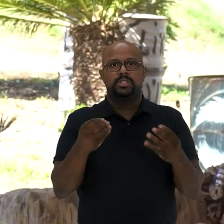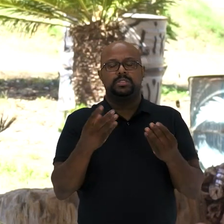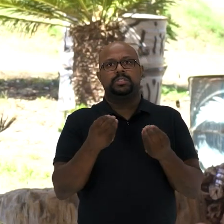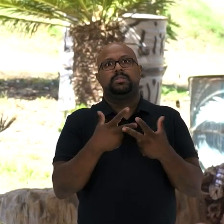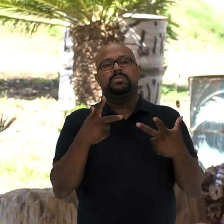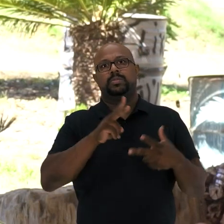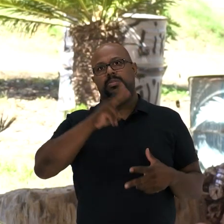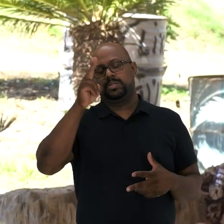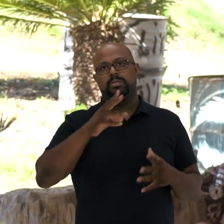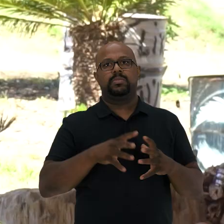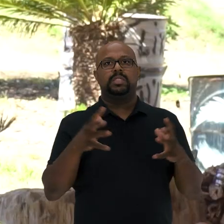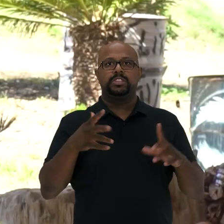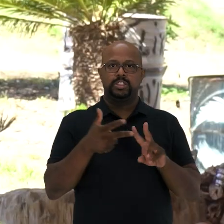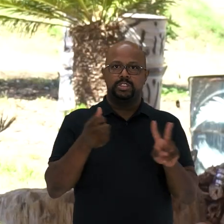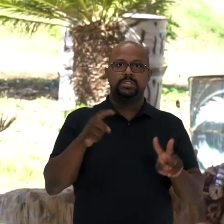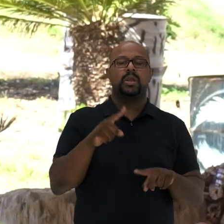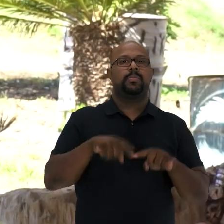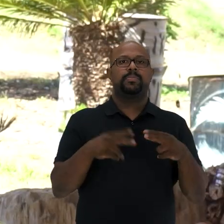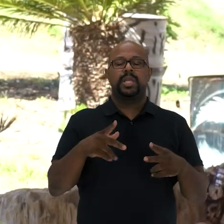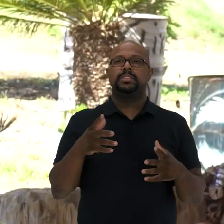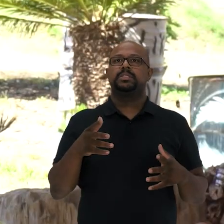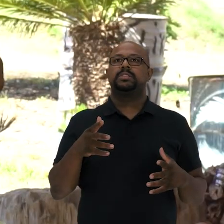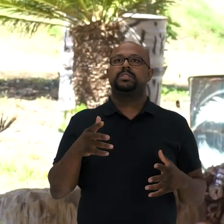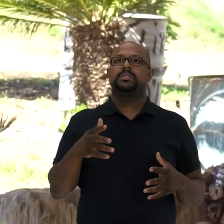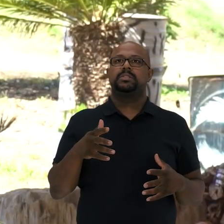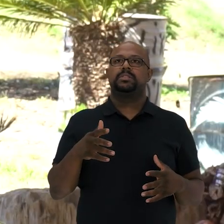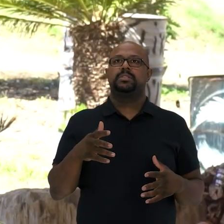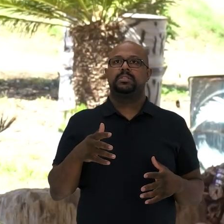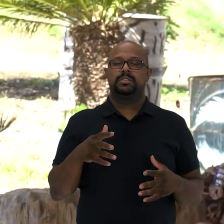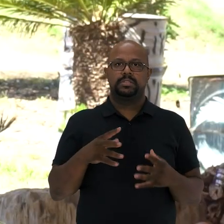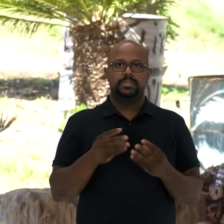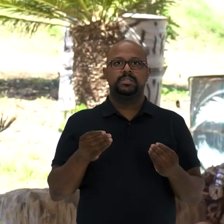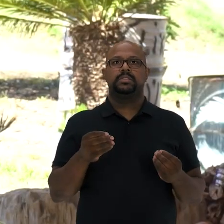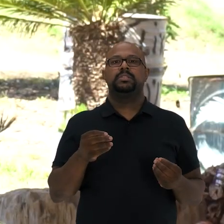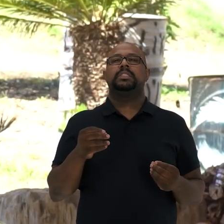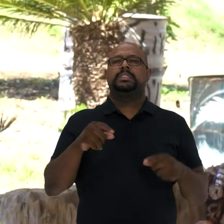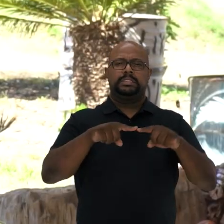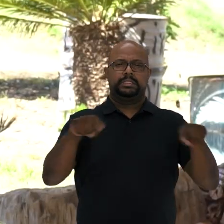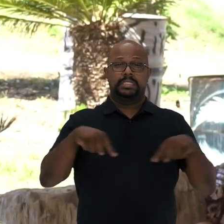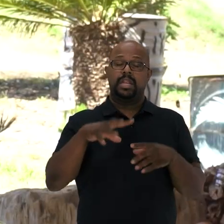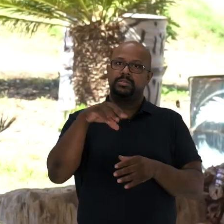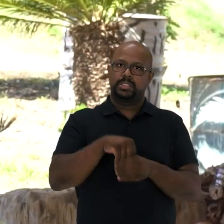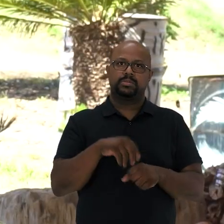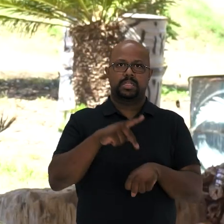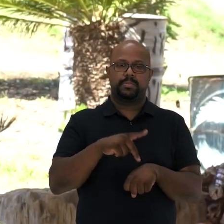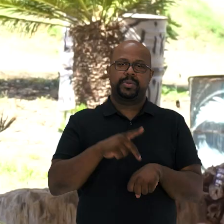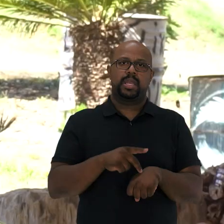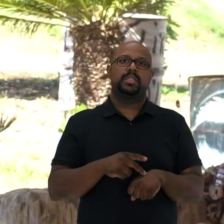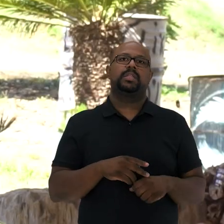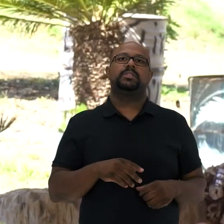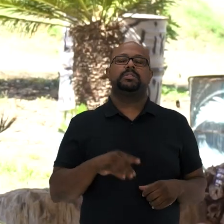coisas grandes, peças lá dentro, entende? Peças indígenas? Não, peça, eu digo assim, sala, salões dentro da